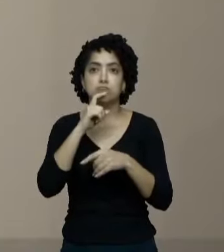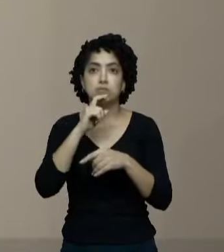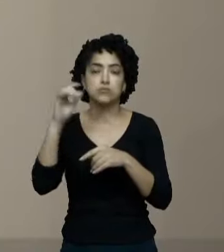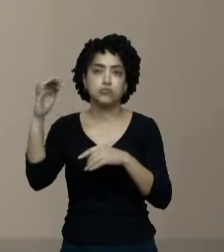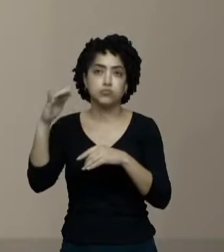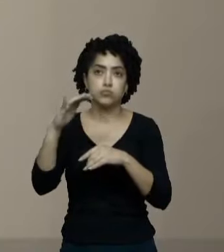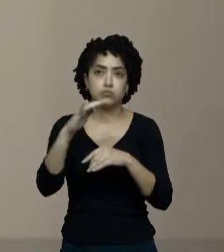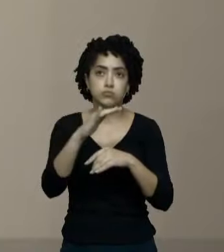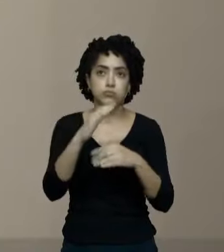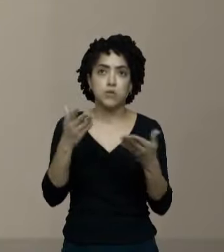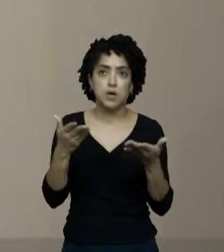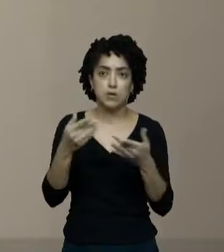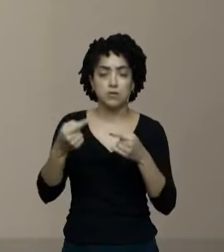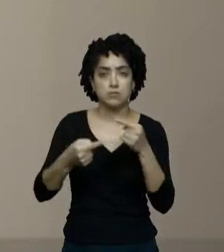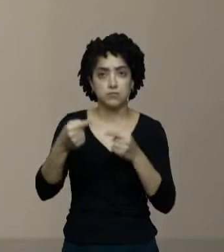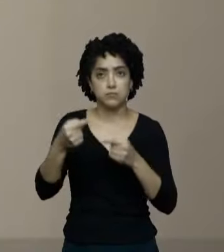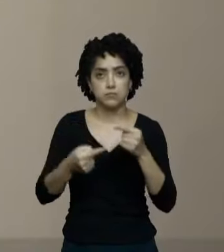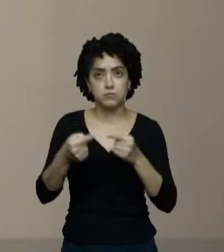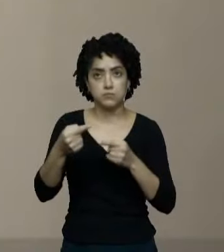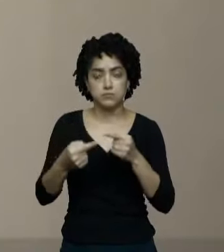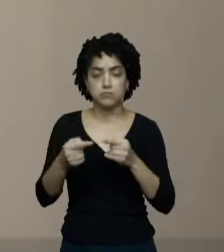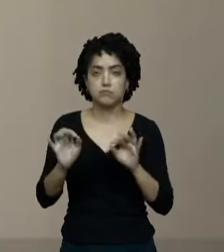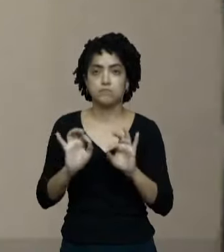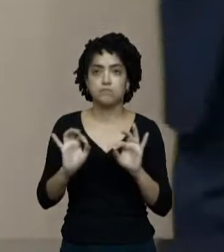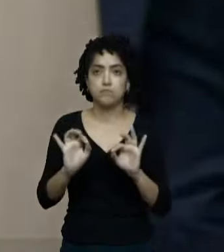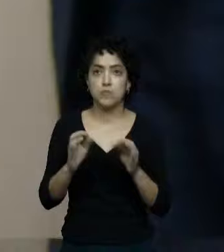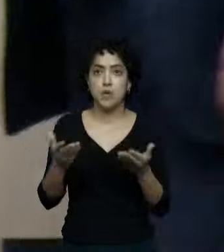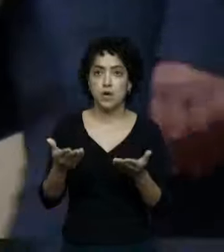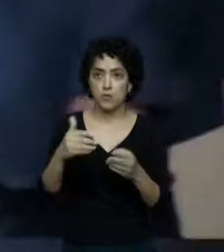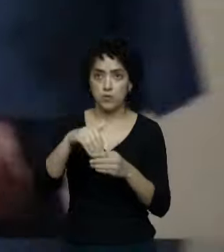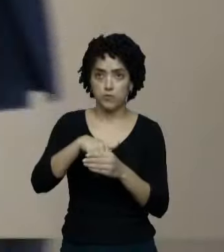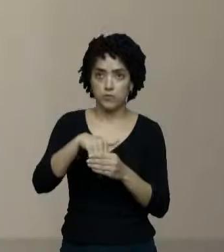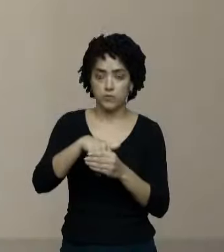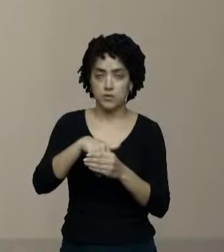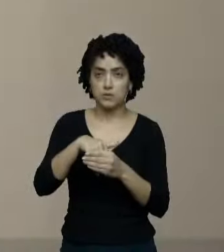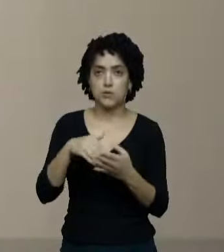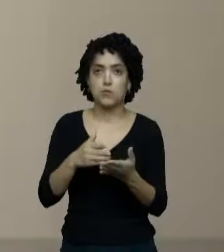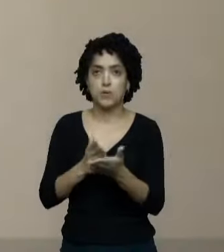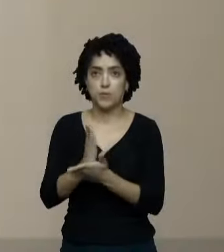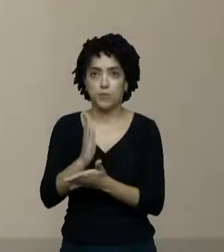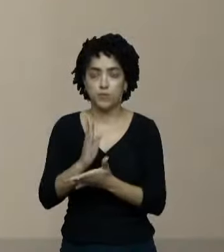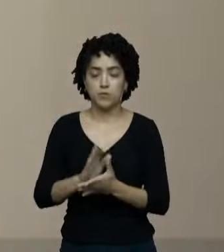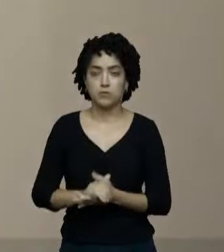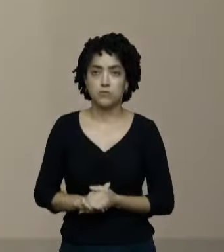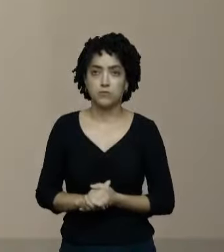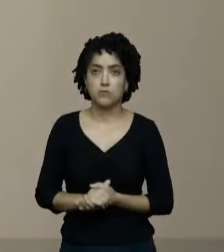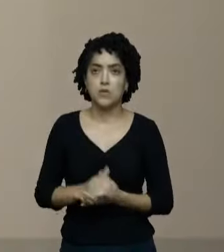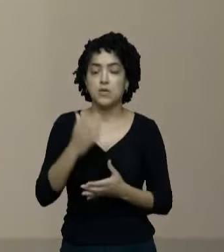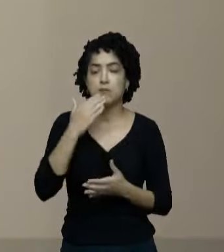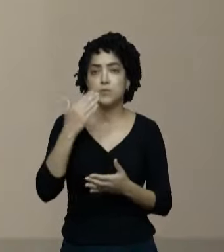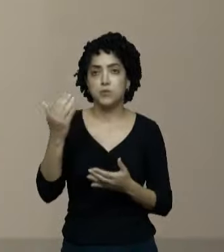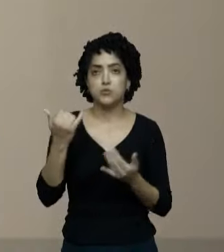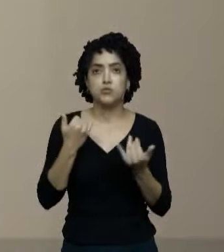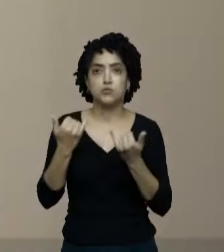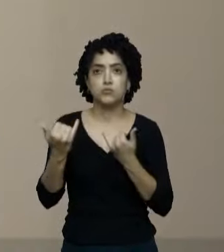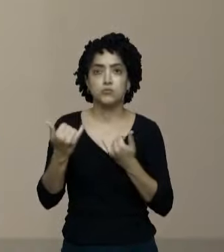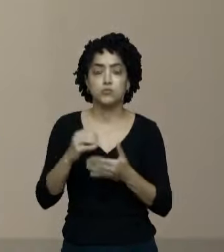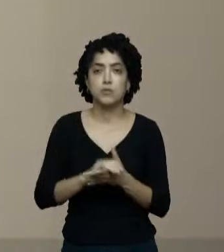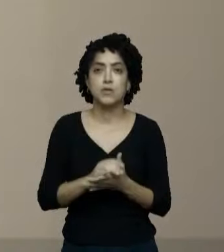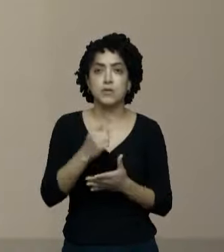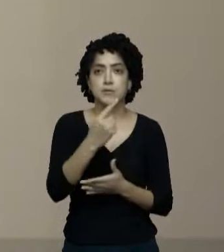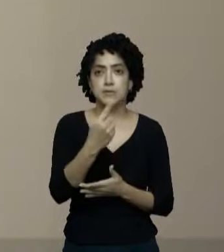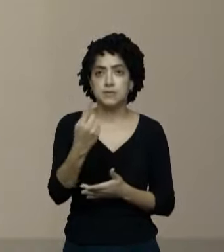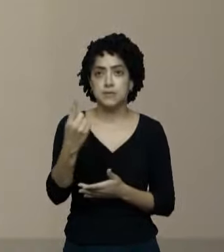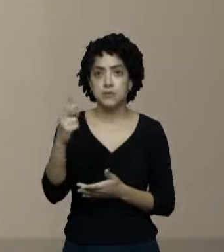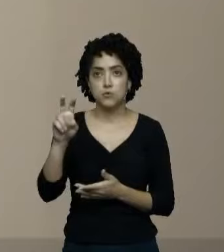Em discussão, não havendo quem queira discutir, em votação, aprovado. Pedido de informação 115,